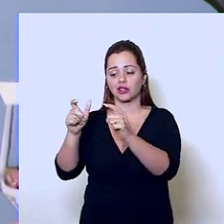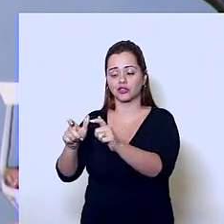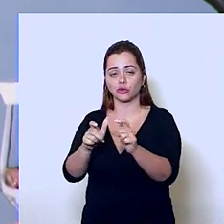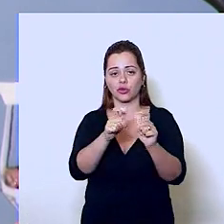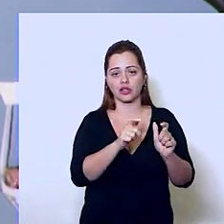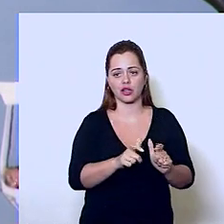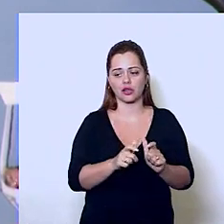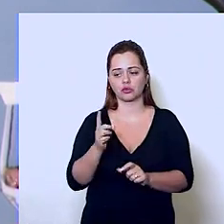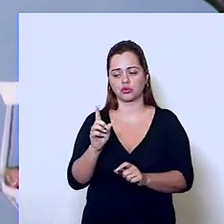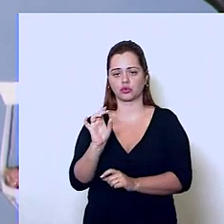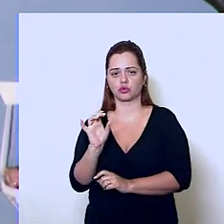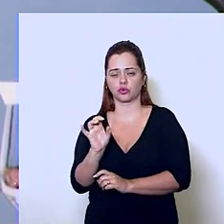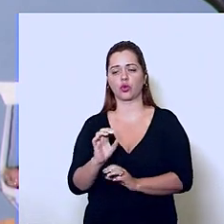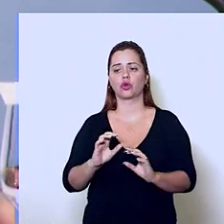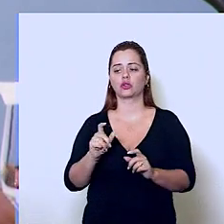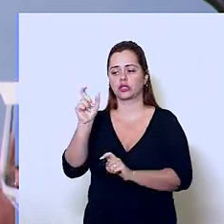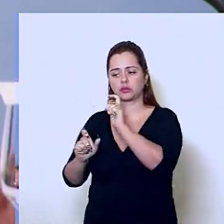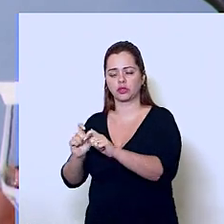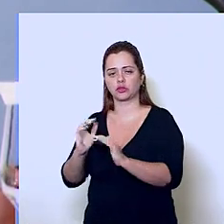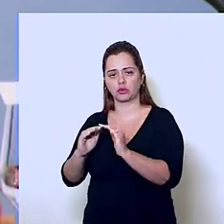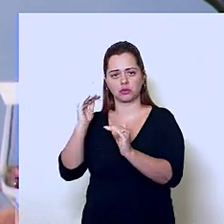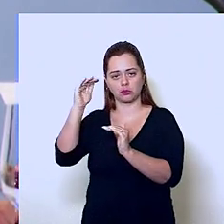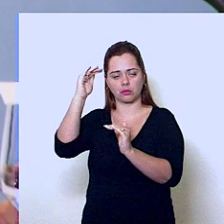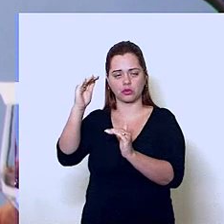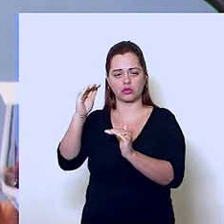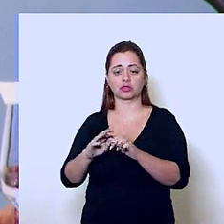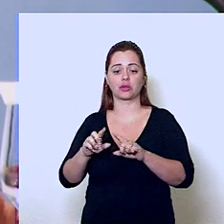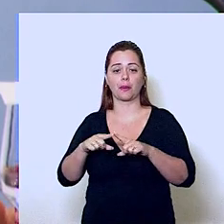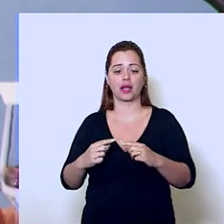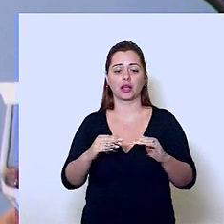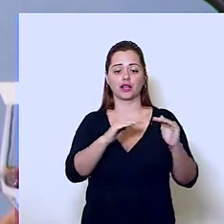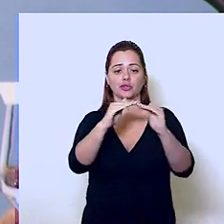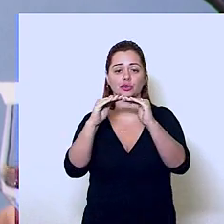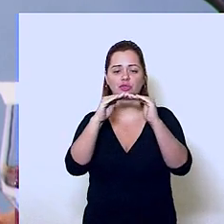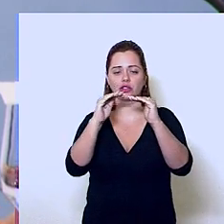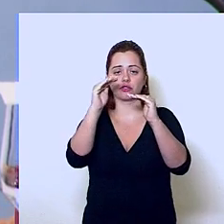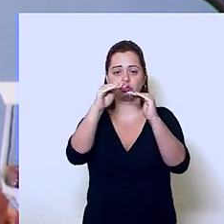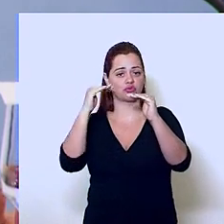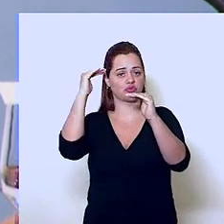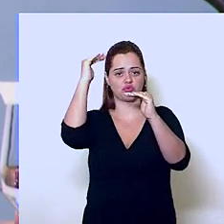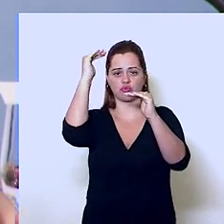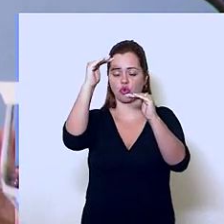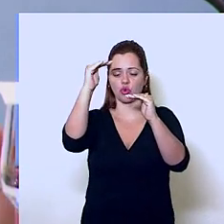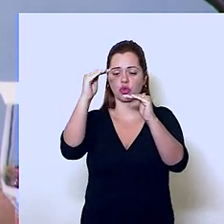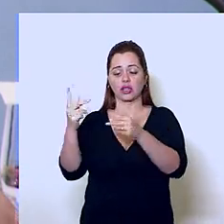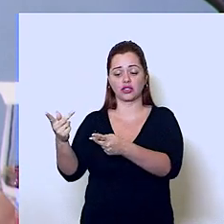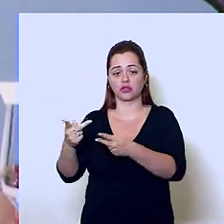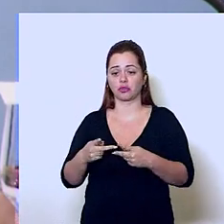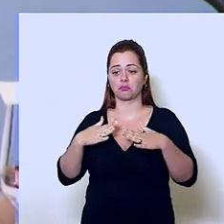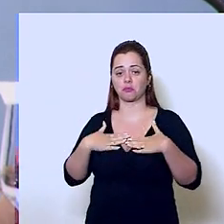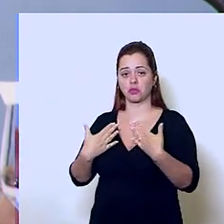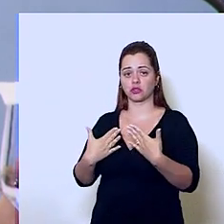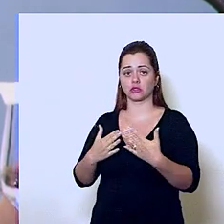como assinalou o ministro. O nível altíssimo dos convidados era impressionante. Eu